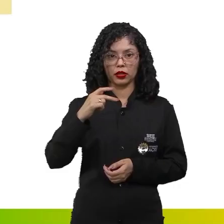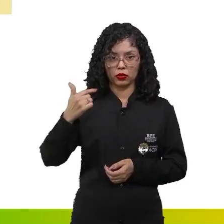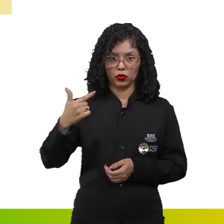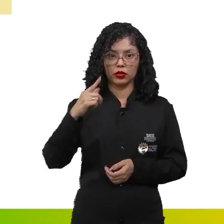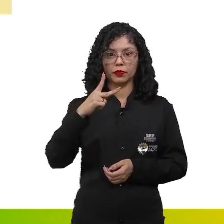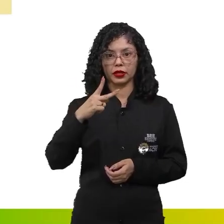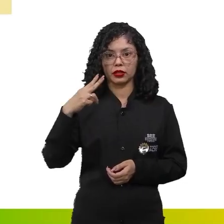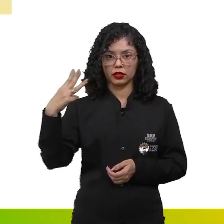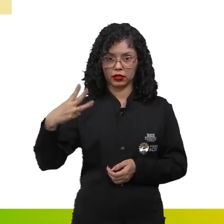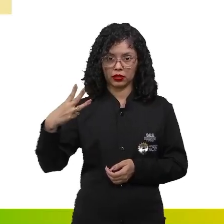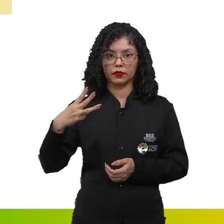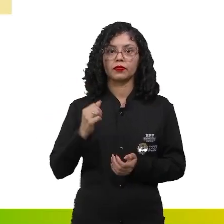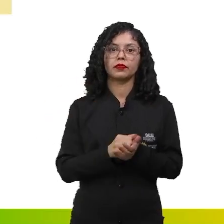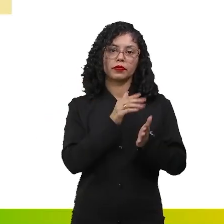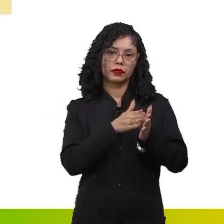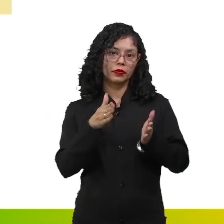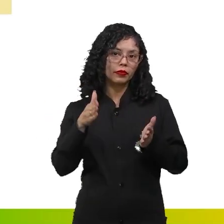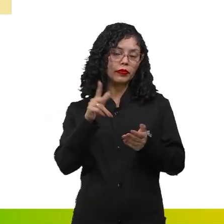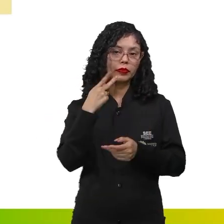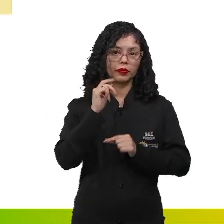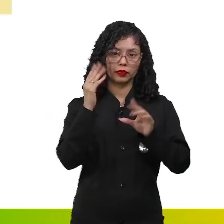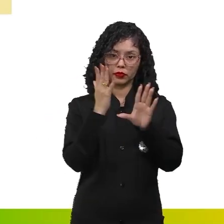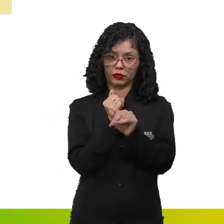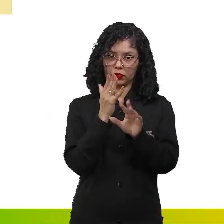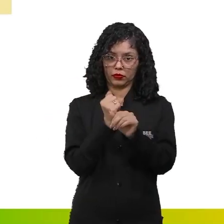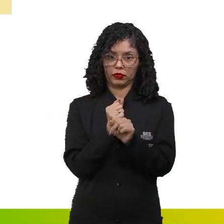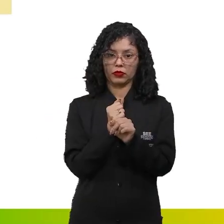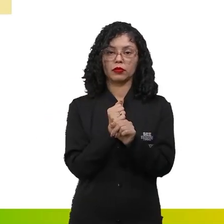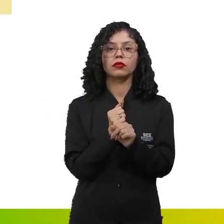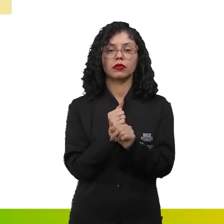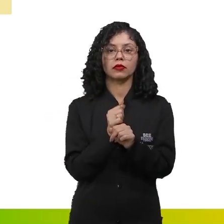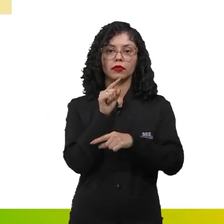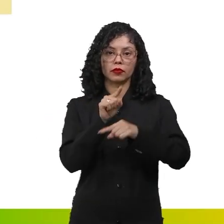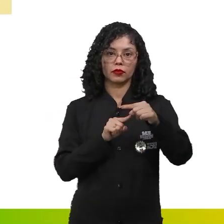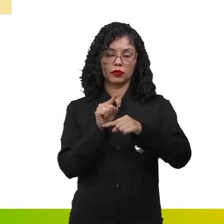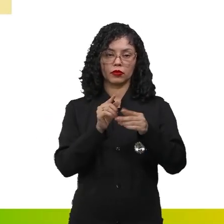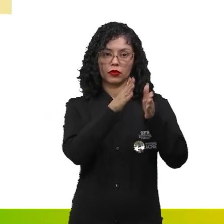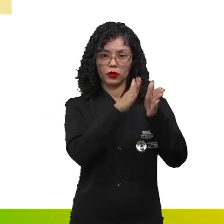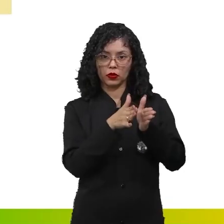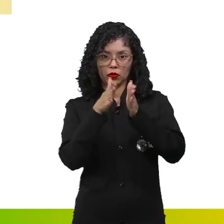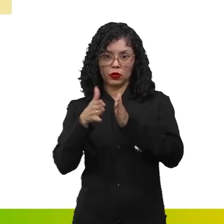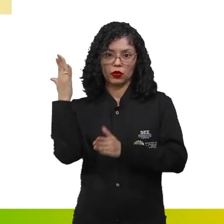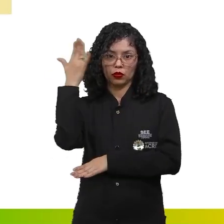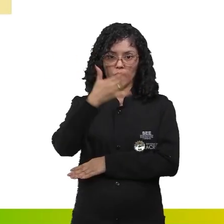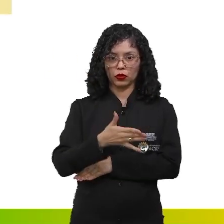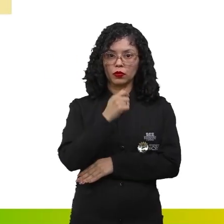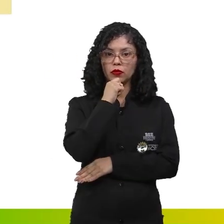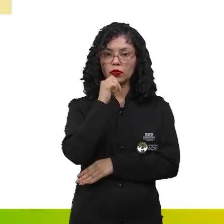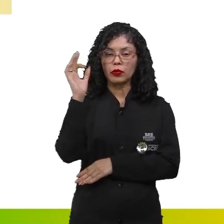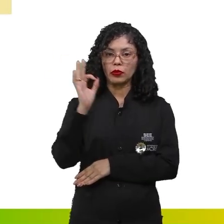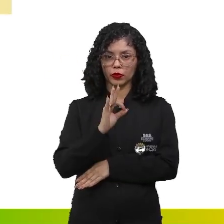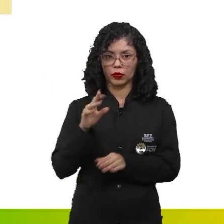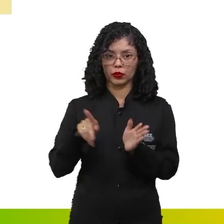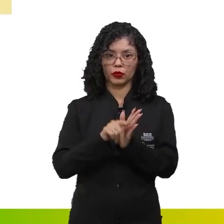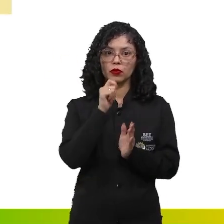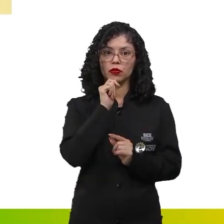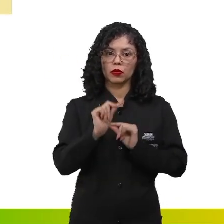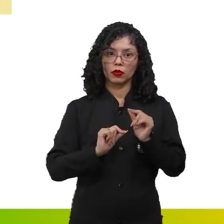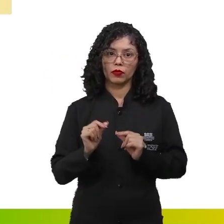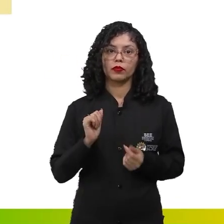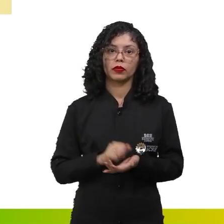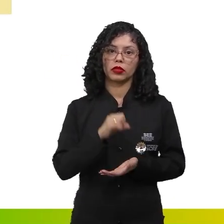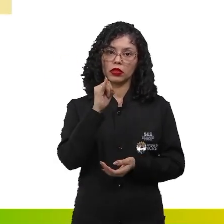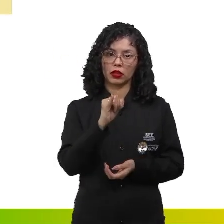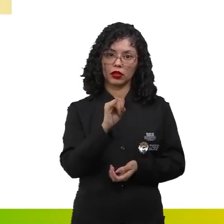Pn também as sequências. Nós temos que a soma é dividida em partes diretamente proporcionais.